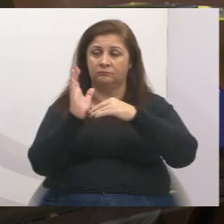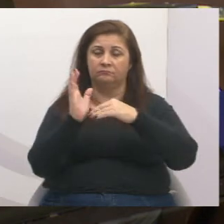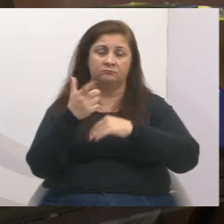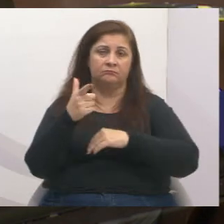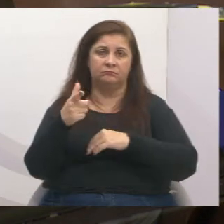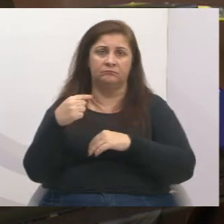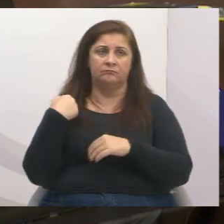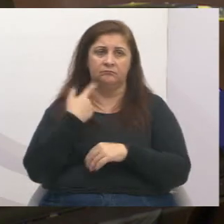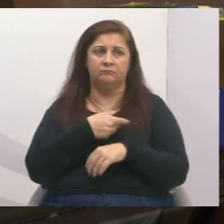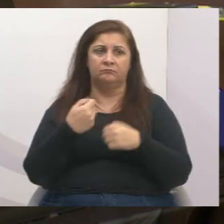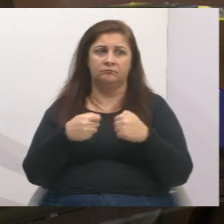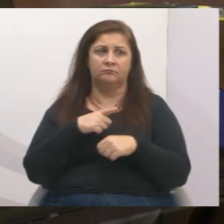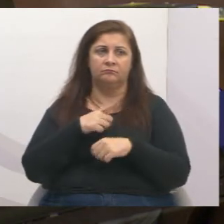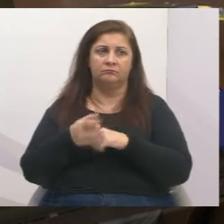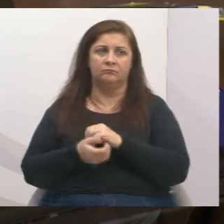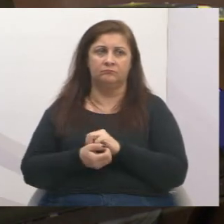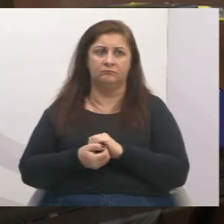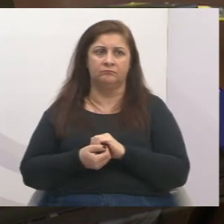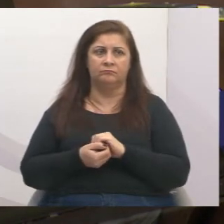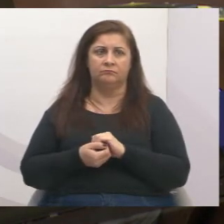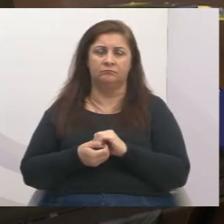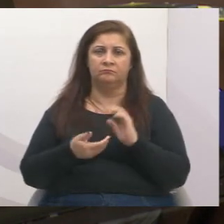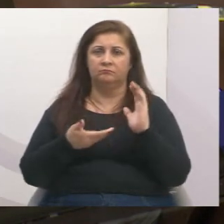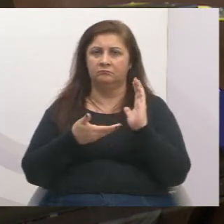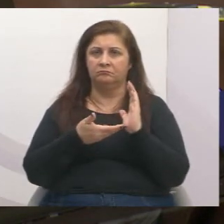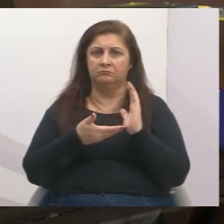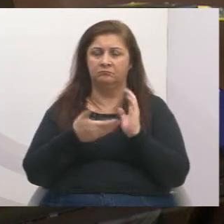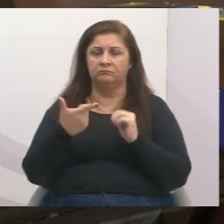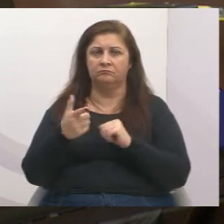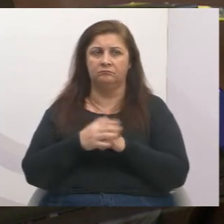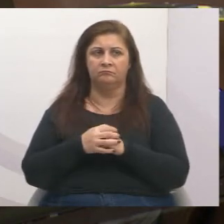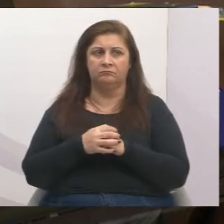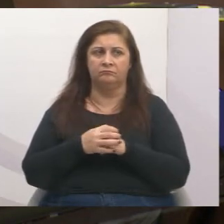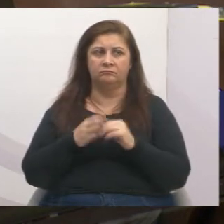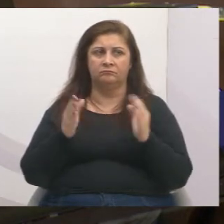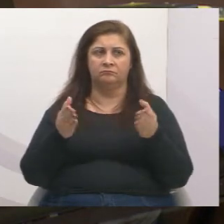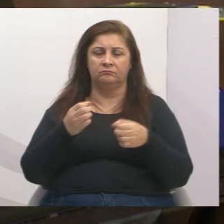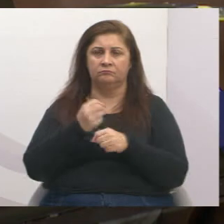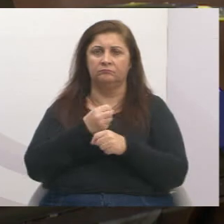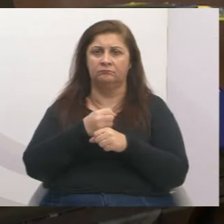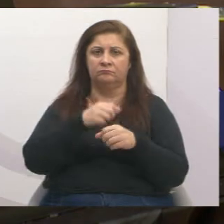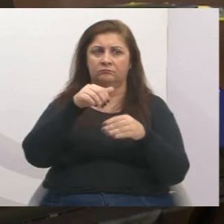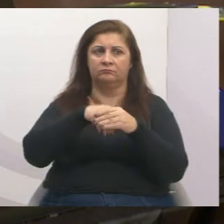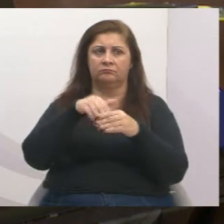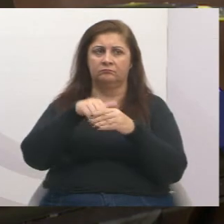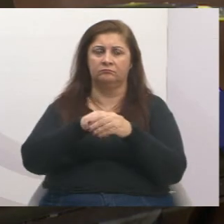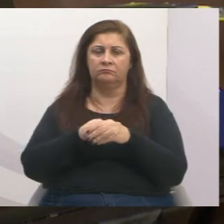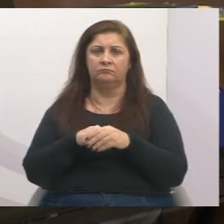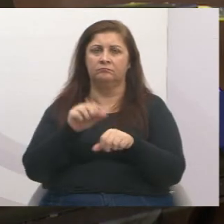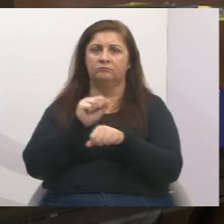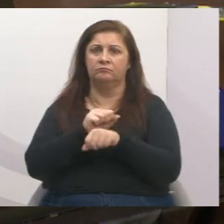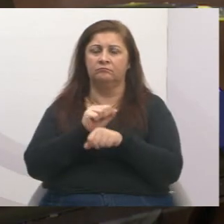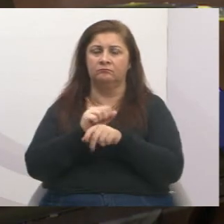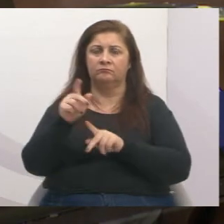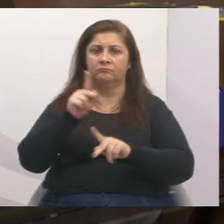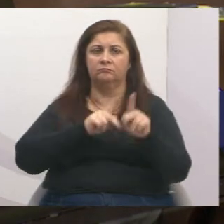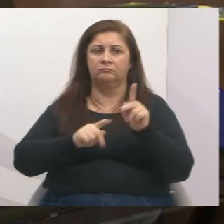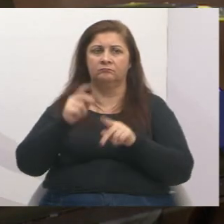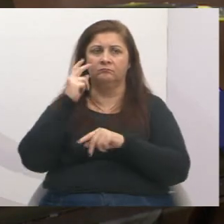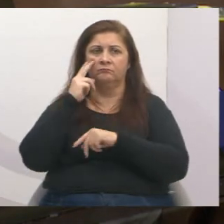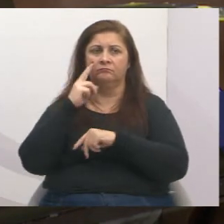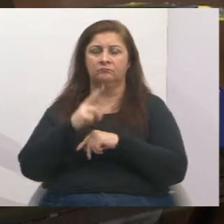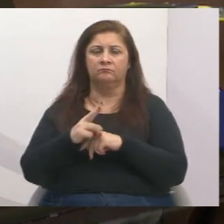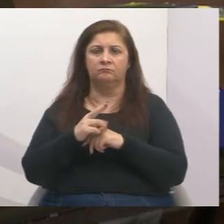teve e que o Senado não teve. E esse ano é eleição. Eu espero que o eleitor abra